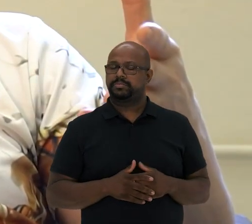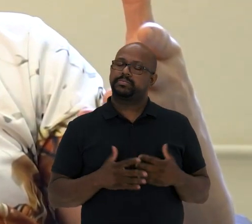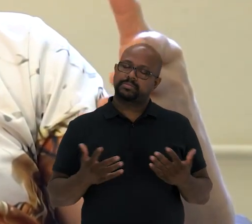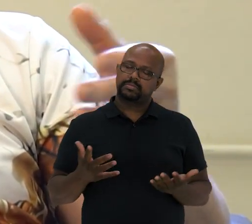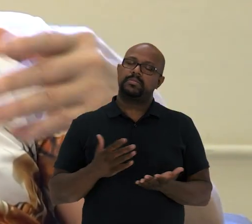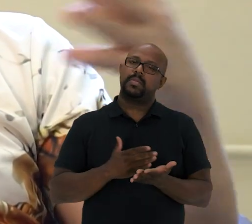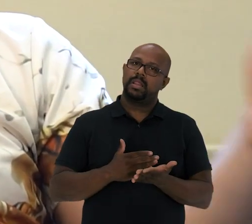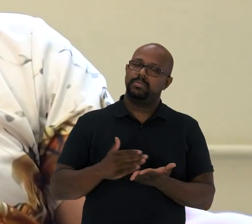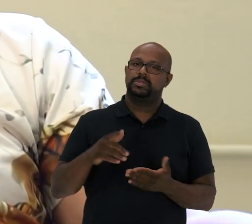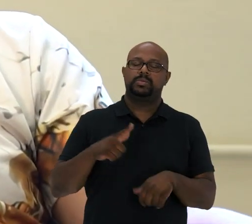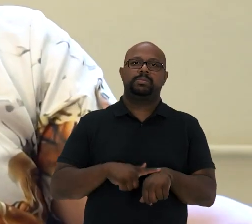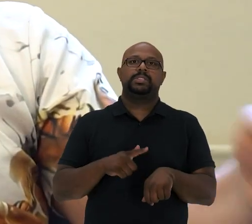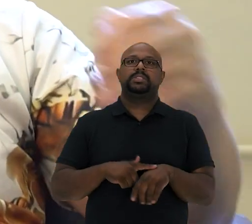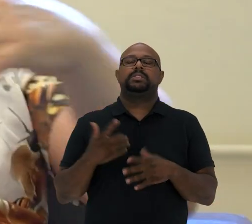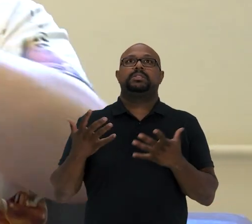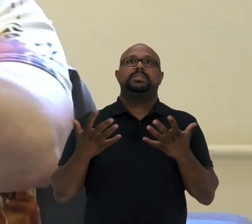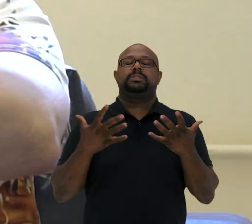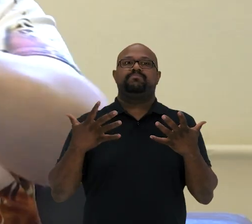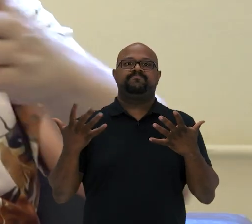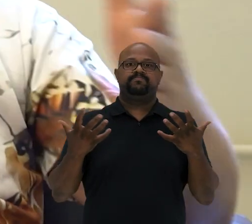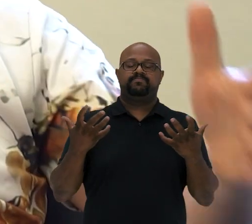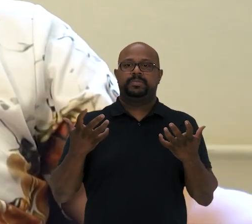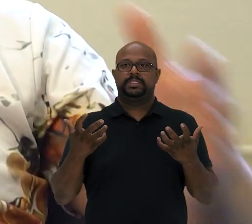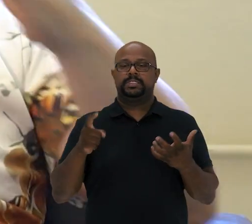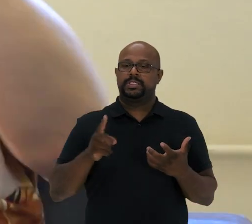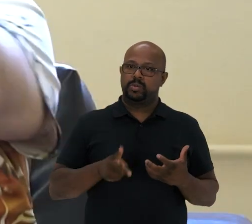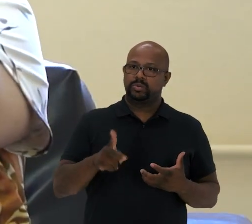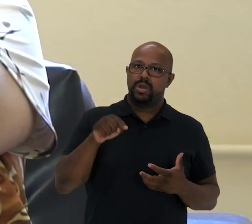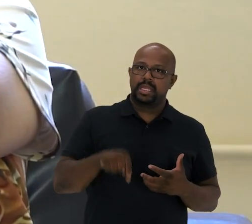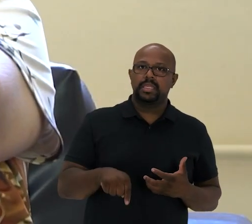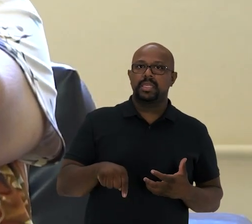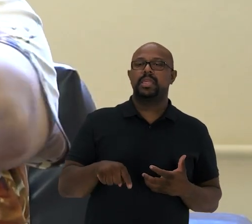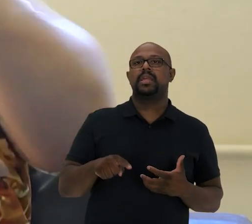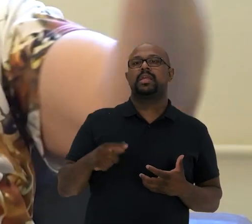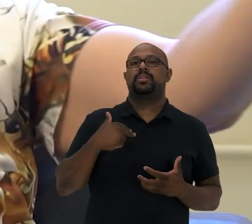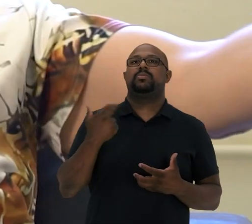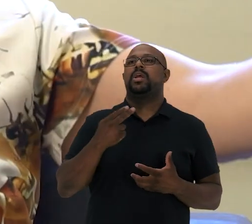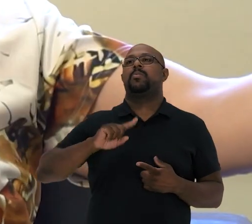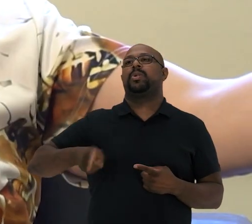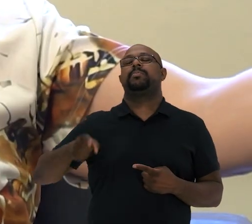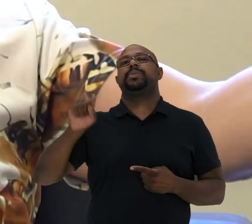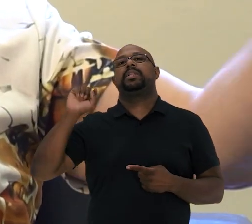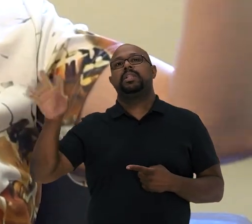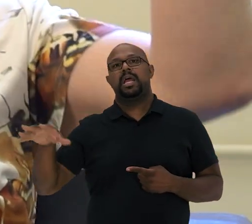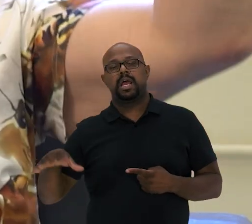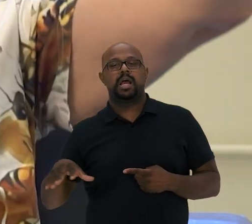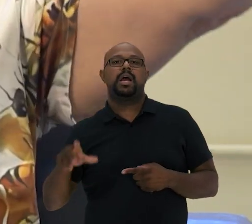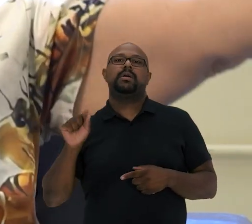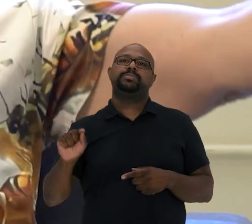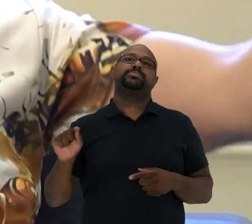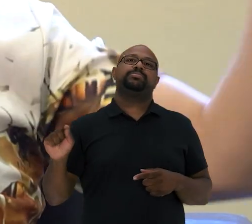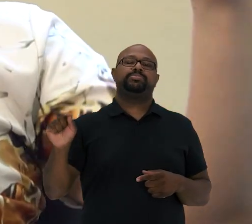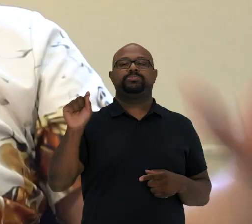processar? E aí eu acho que chegou num momento que ele deve ter entrado num dilema, tipo assim, se continuar aqui, não tem como proibir Lajeado,